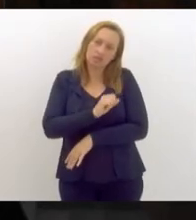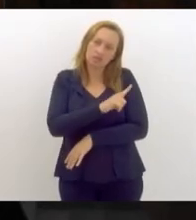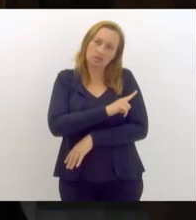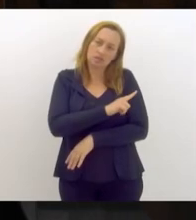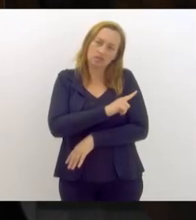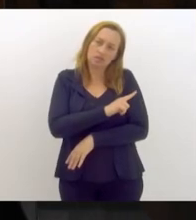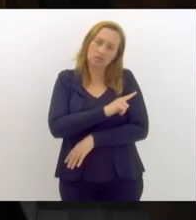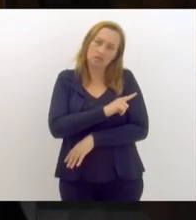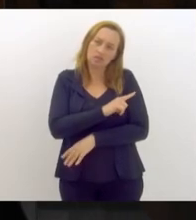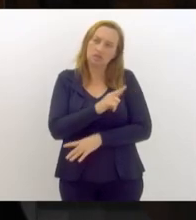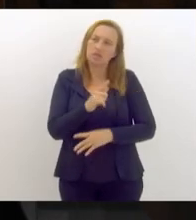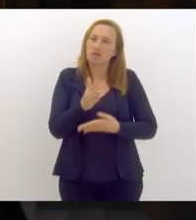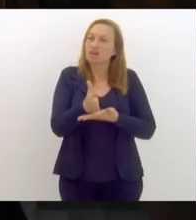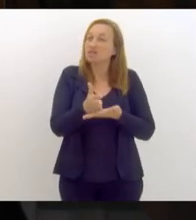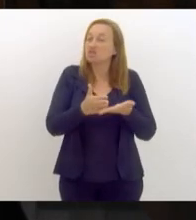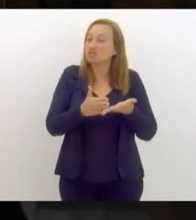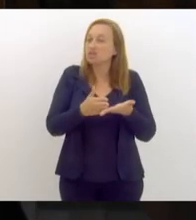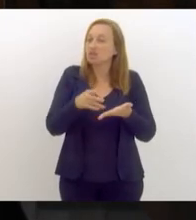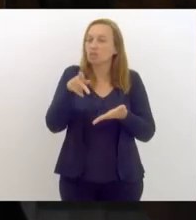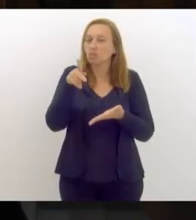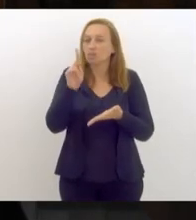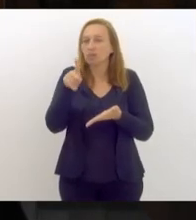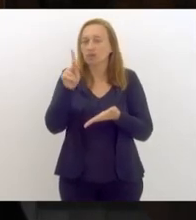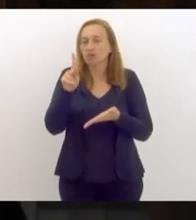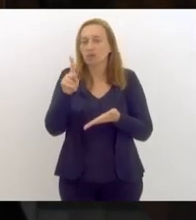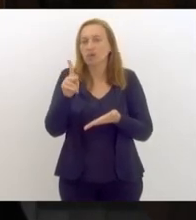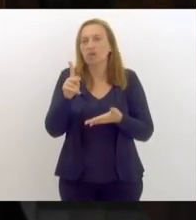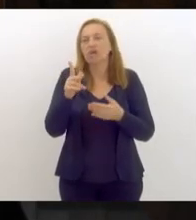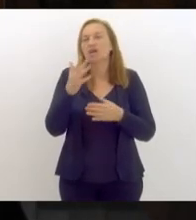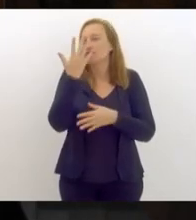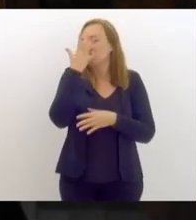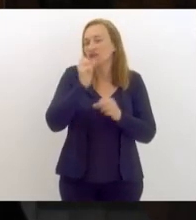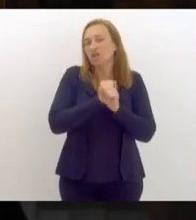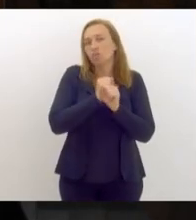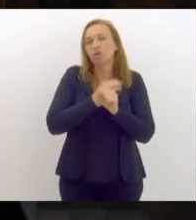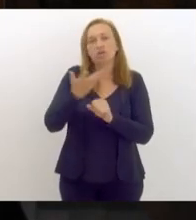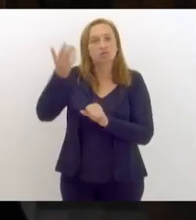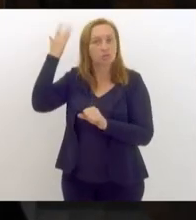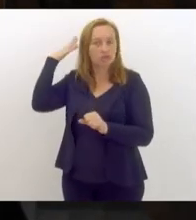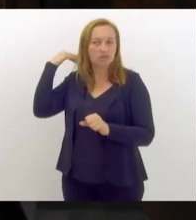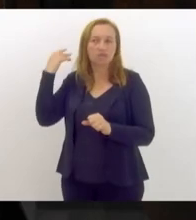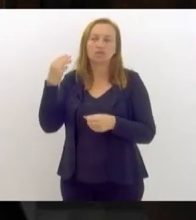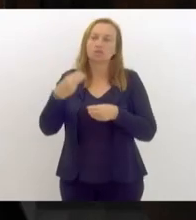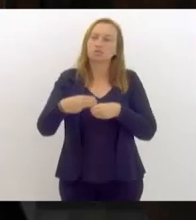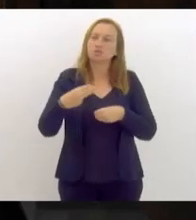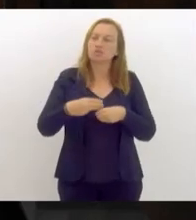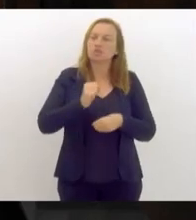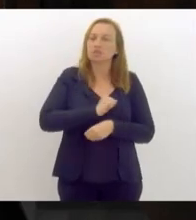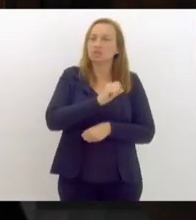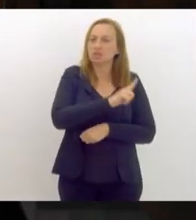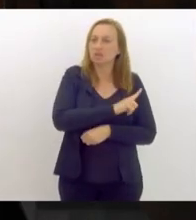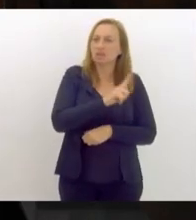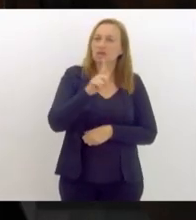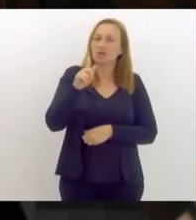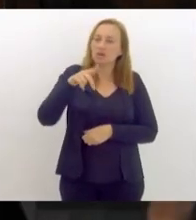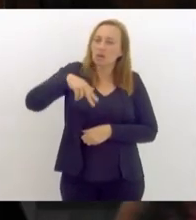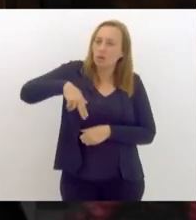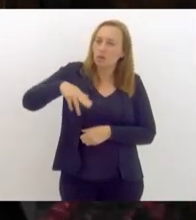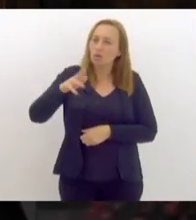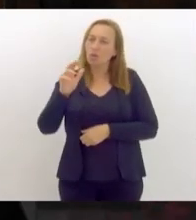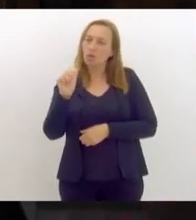do Joyce do petróleo em fevereiro do ano passado os municípios de São Gonçalo Guapimirim